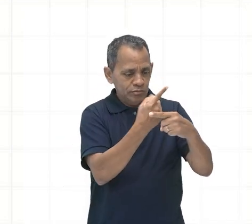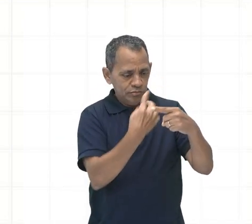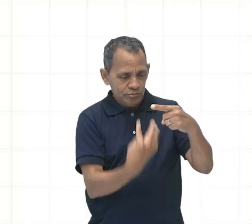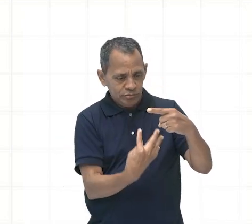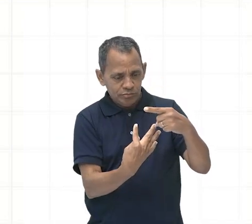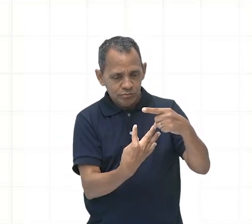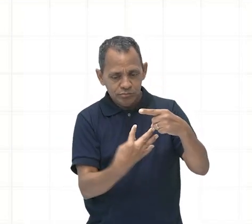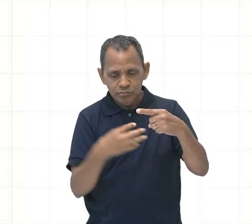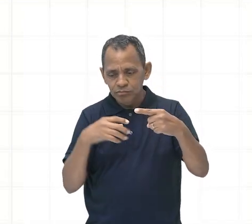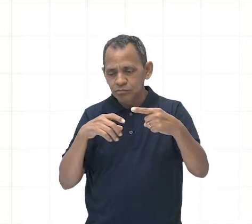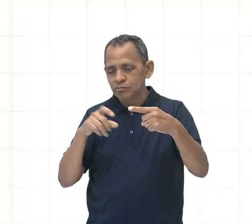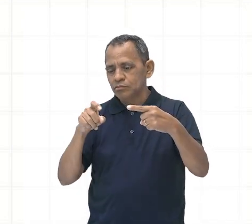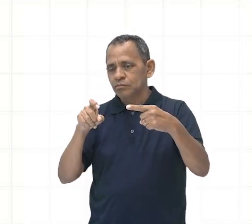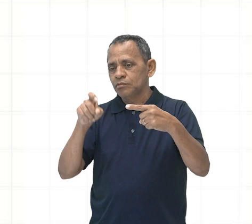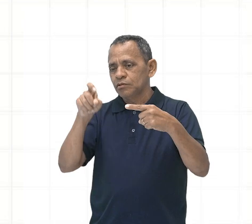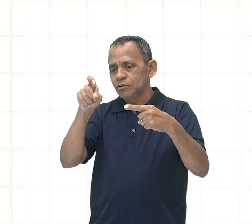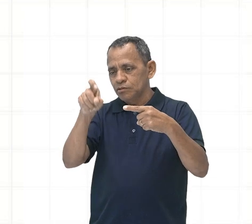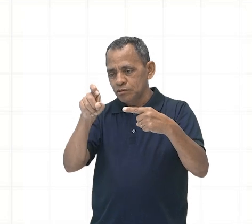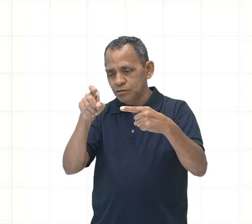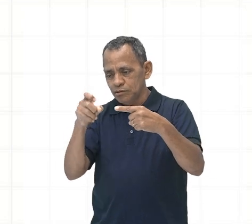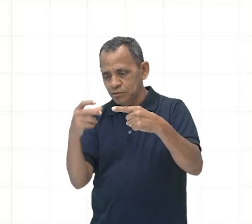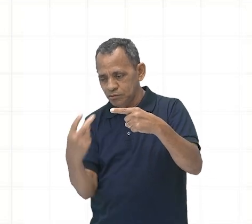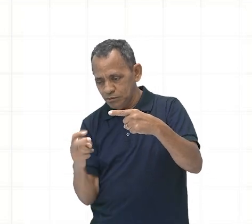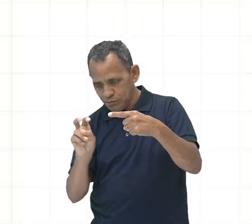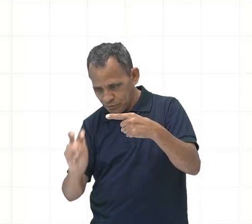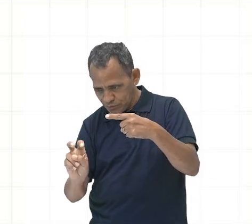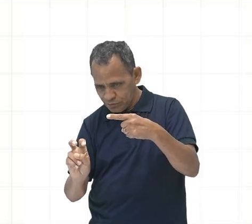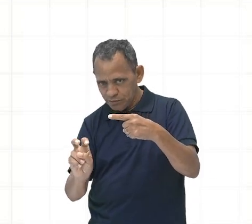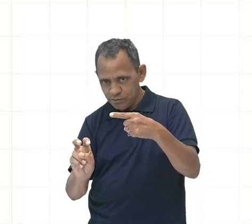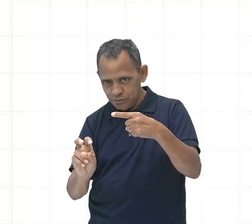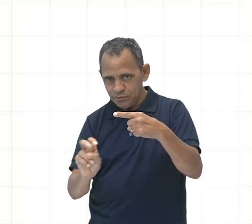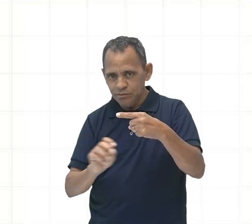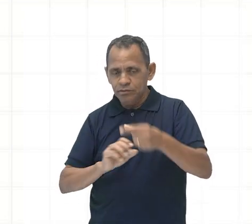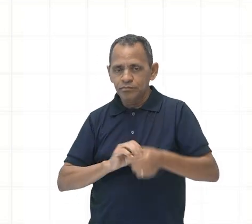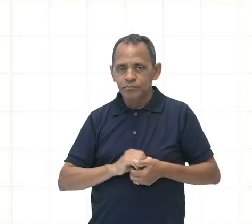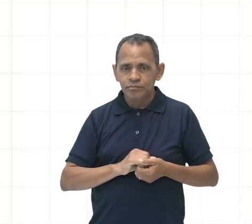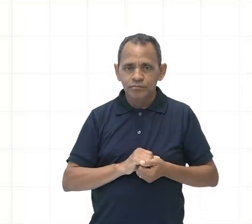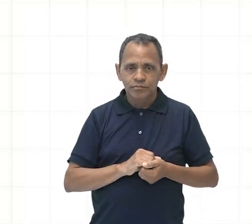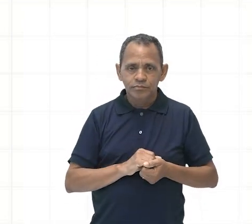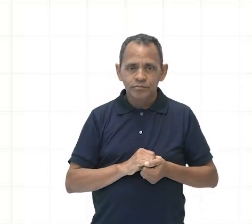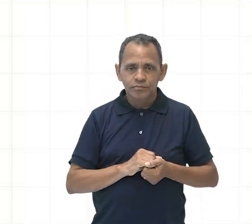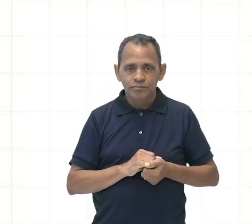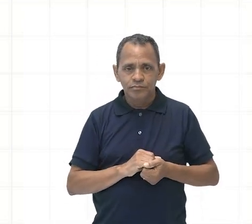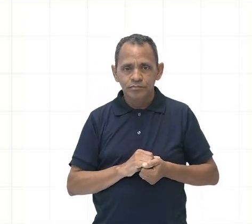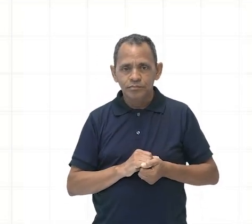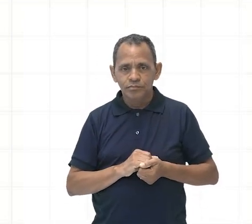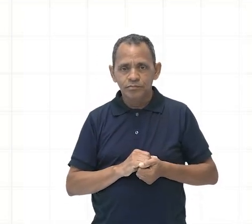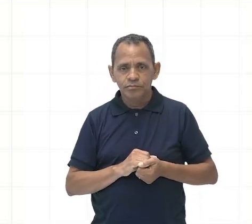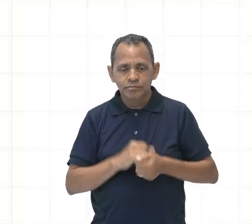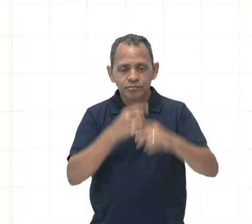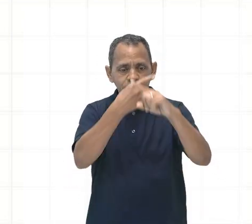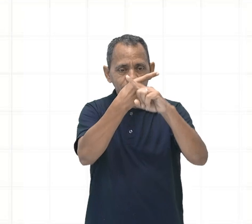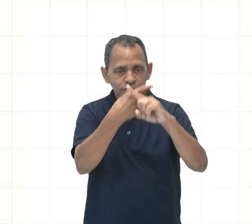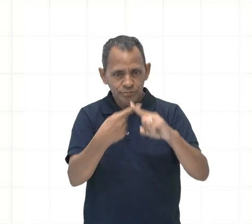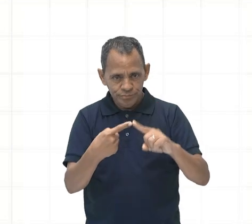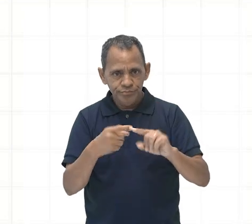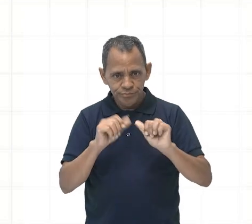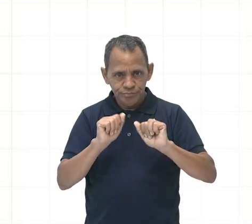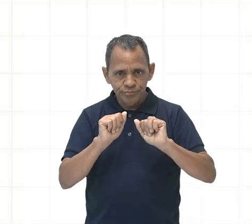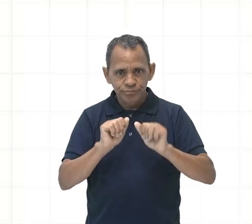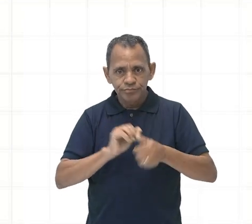assim como x está para 5. Muito bem, professor. O que eu posso fazer agora? Eu posso fazer o produto do meio pelos